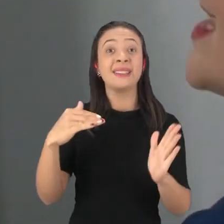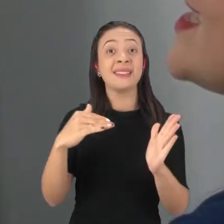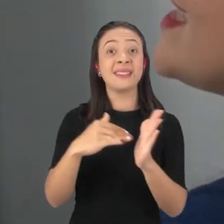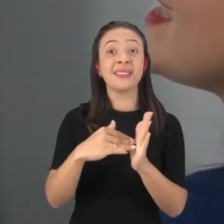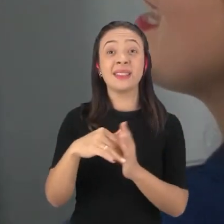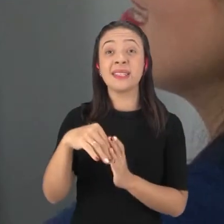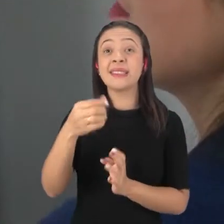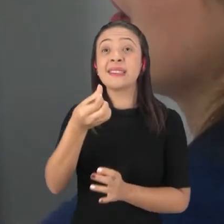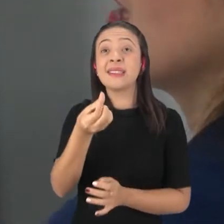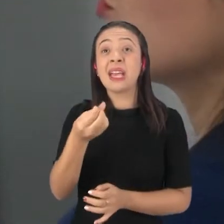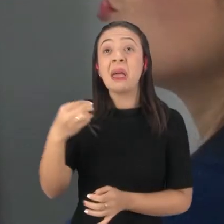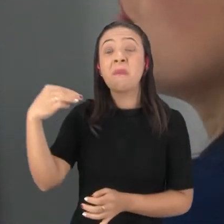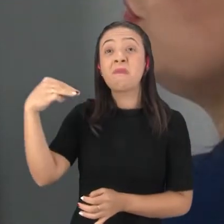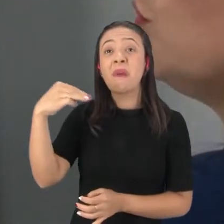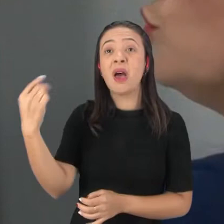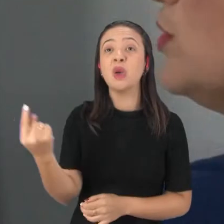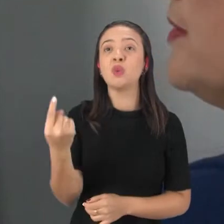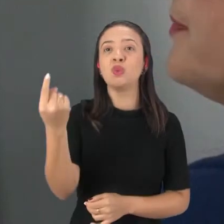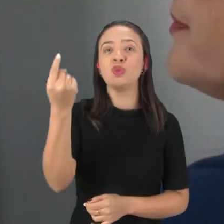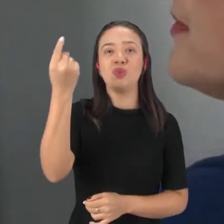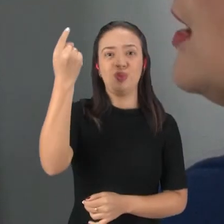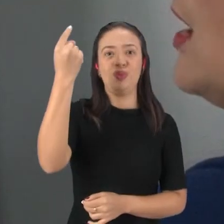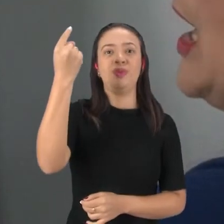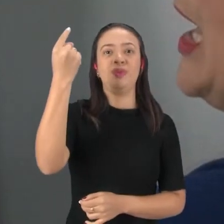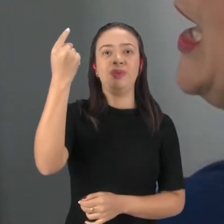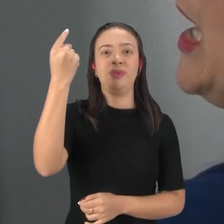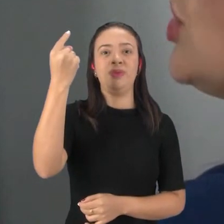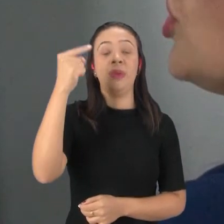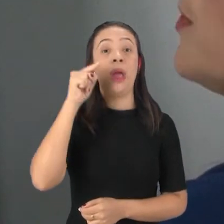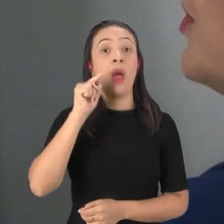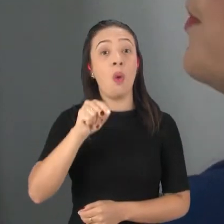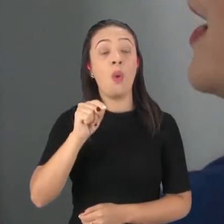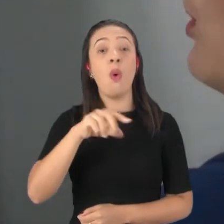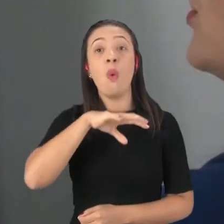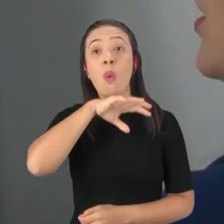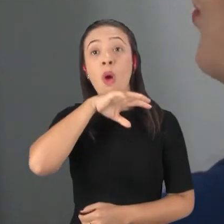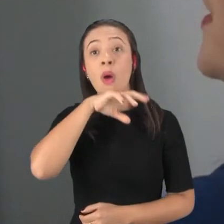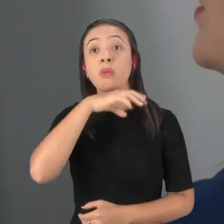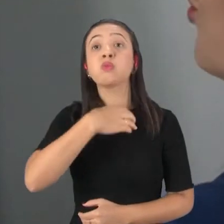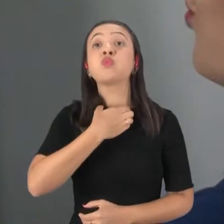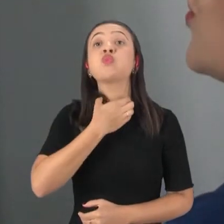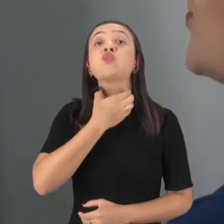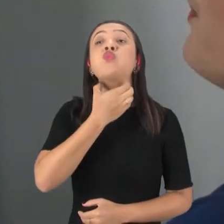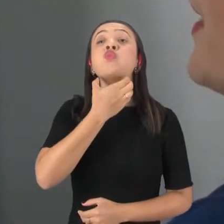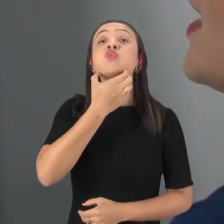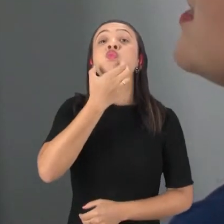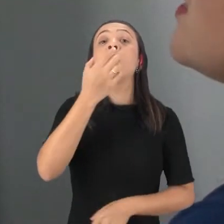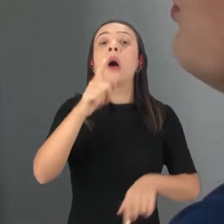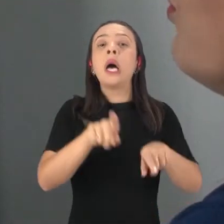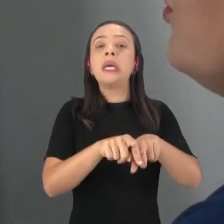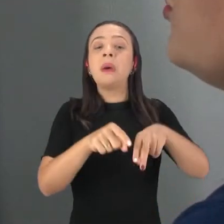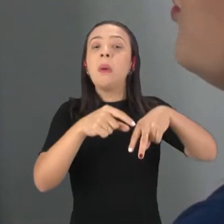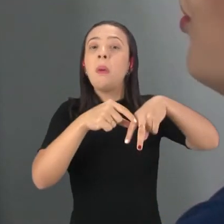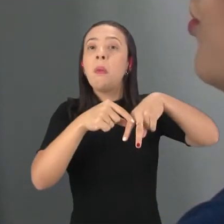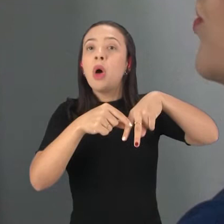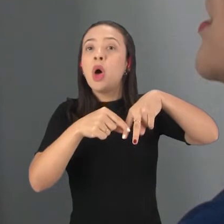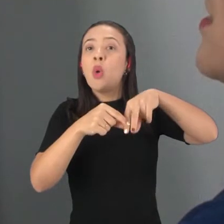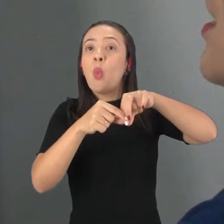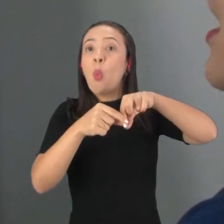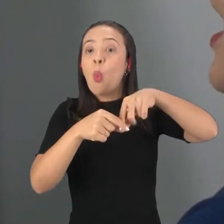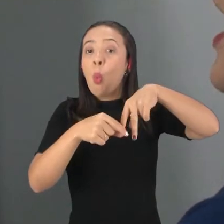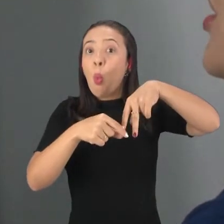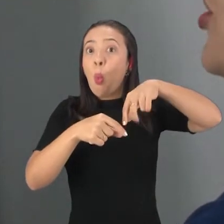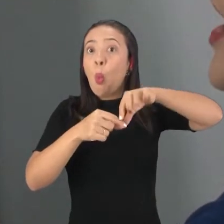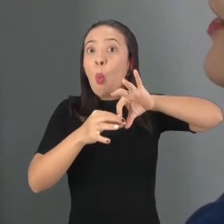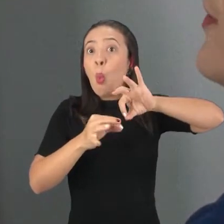a quase 6 metros de altura. Este animal tem um pescoço e pernas muito